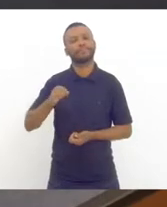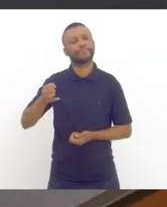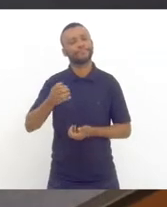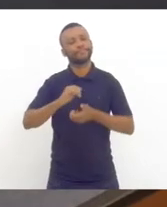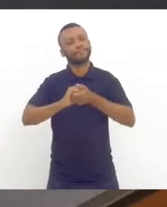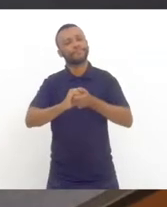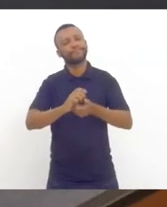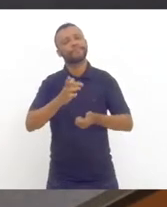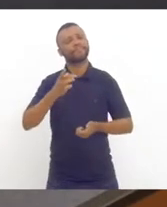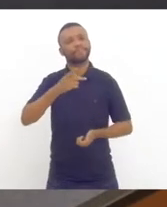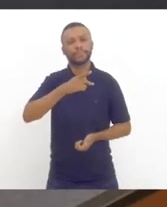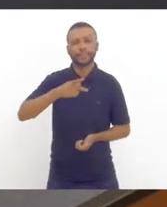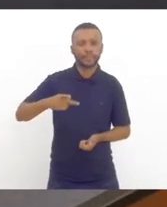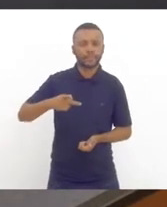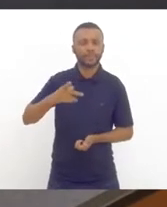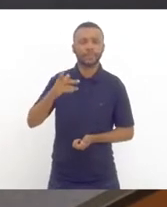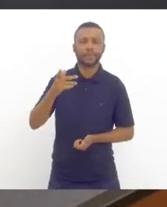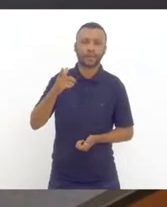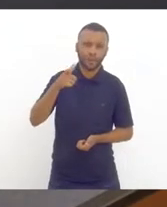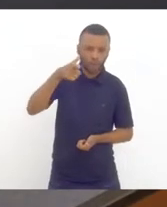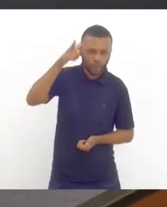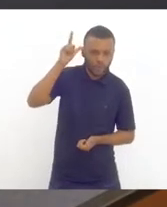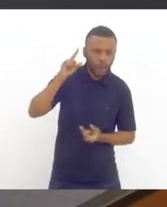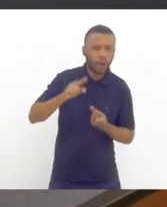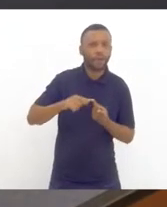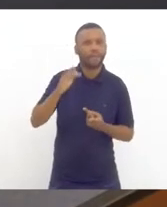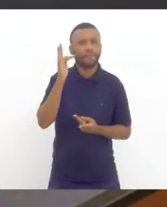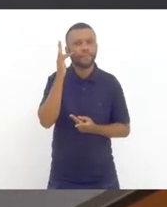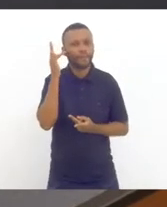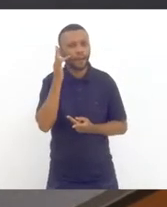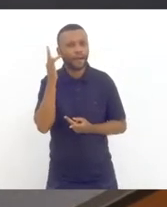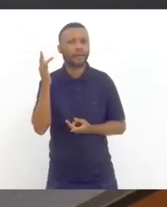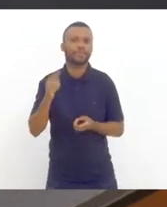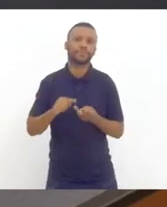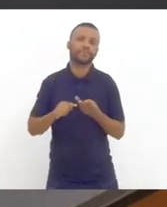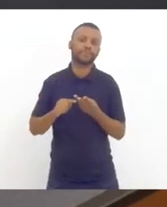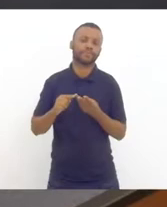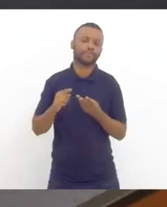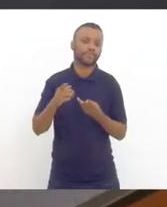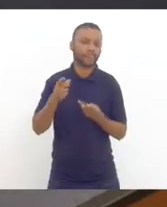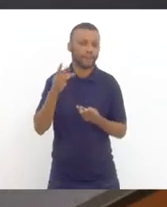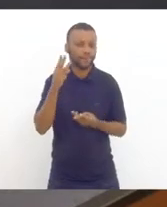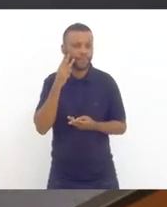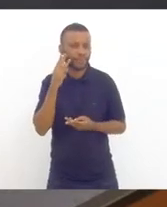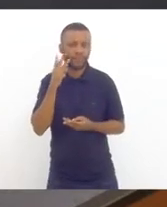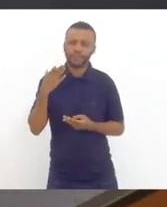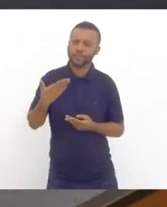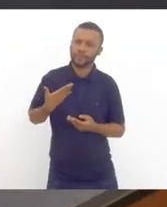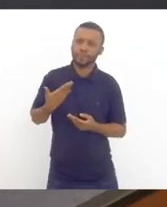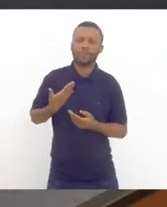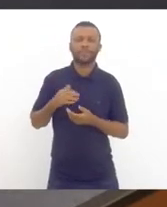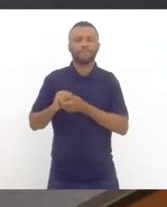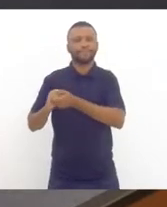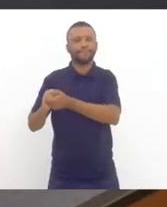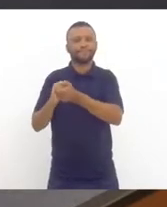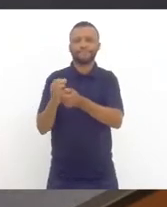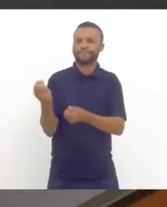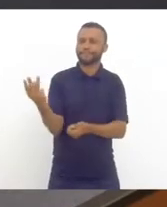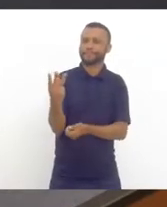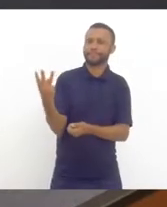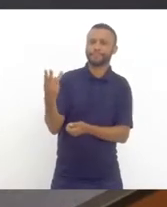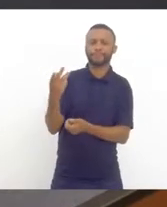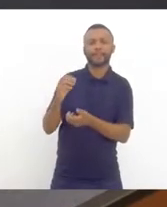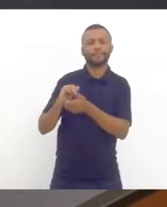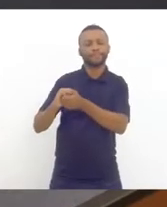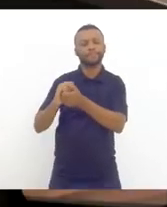Luiz Paulo, o presidente deputado Flávio Serafini, deputado Valdeque Carneiro, querido amigo, e na pessoa dos três, saúdo todas as